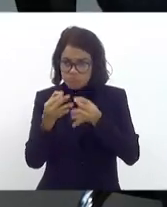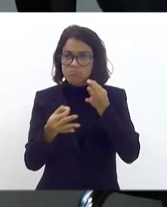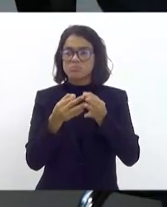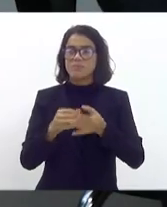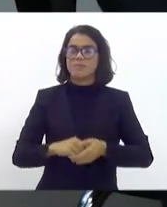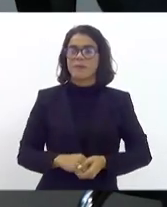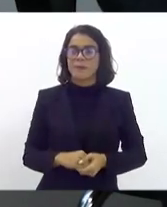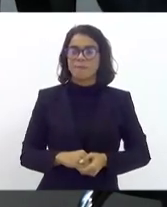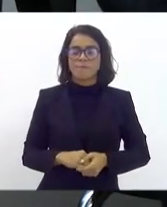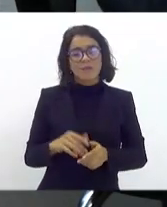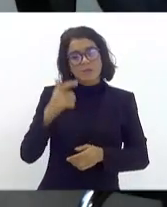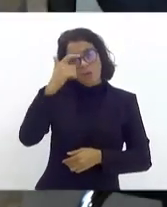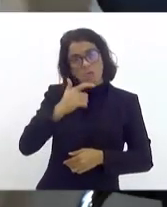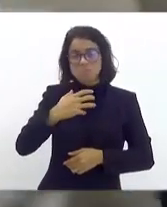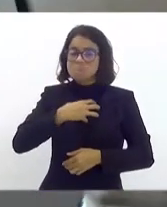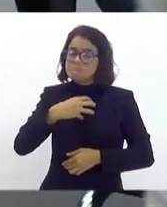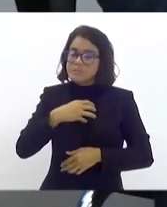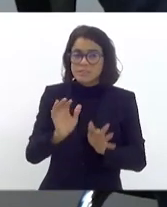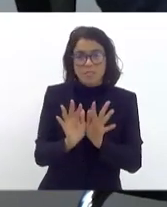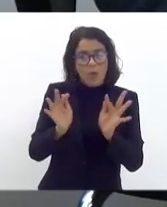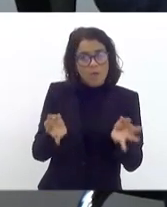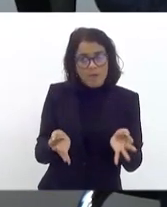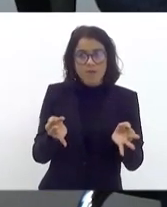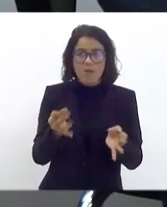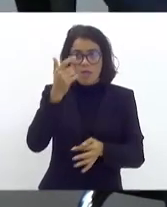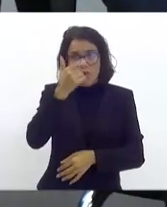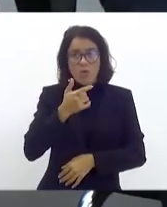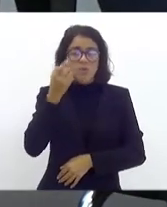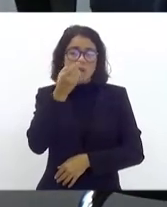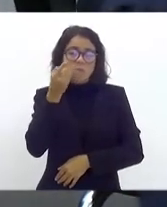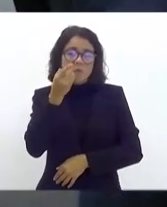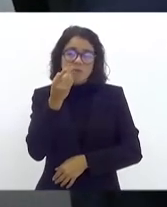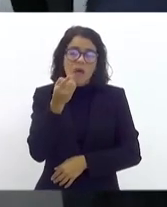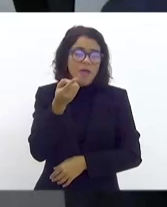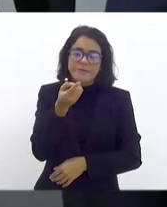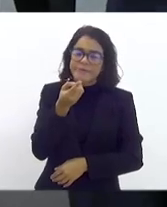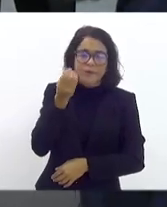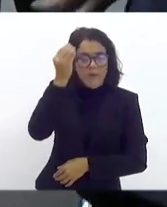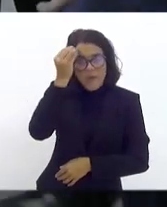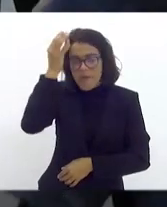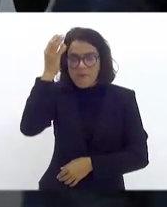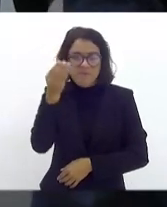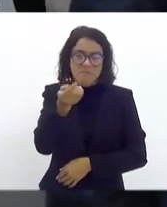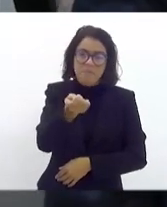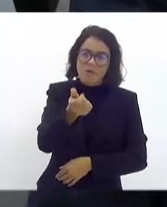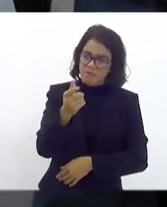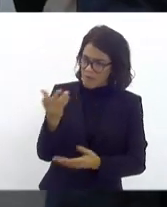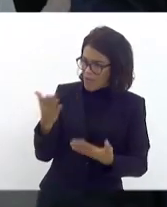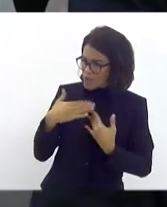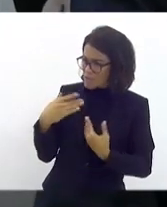buscando aqui ser bem humilde, visto que eu sou o deputado aqui que tem menos conhecimento da causa. O senhor é nosso